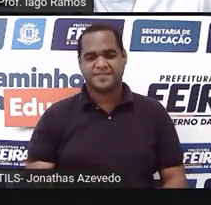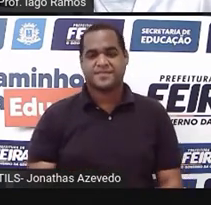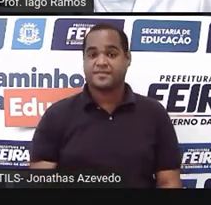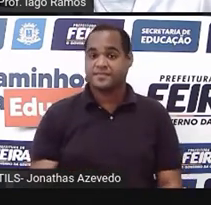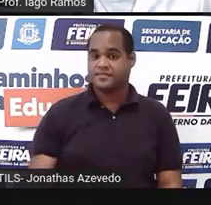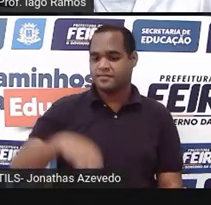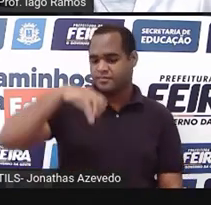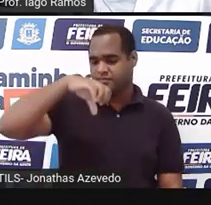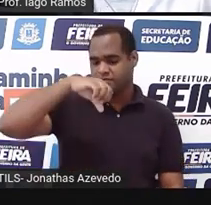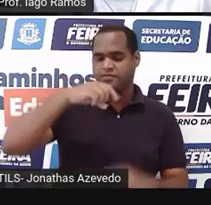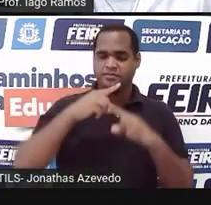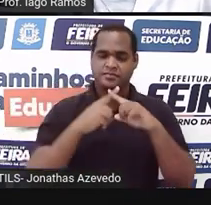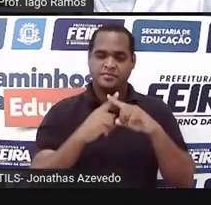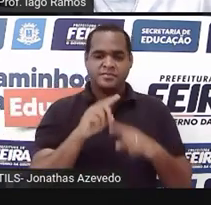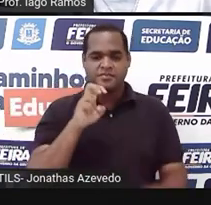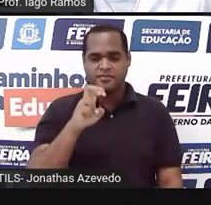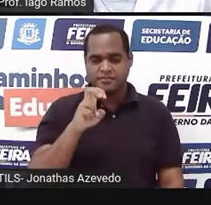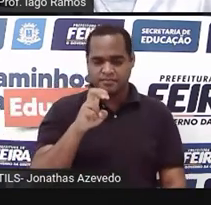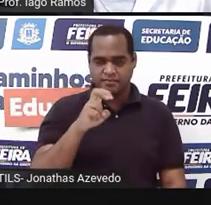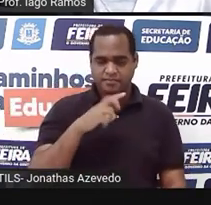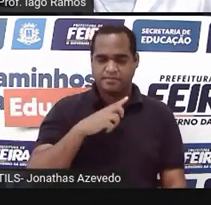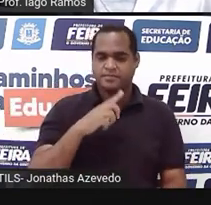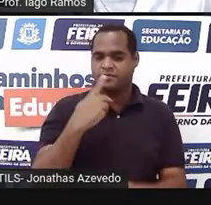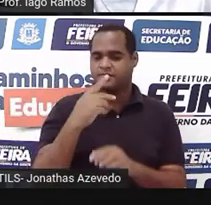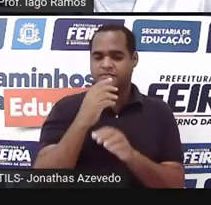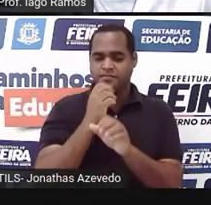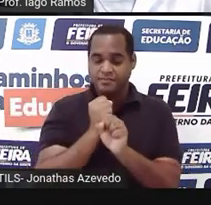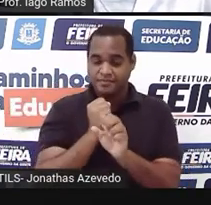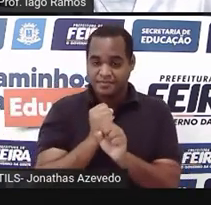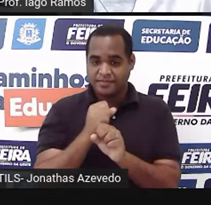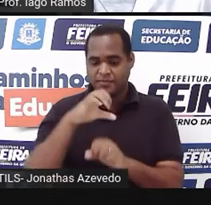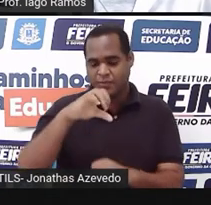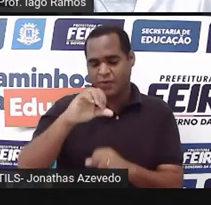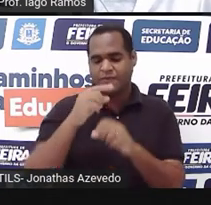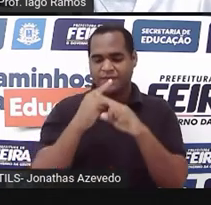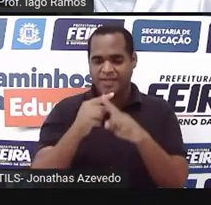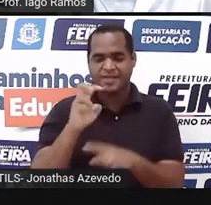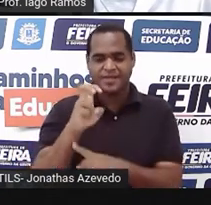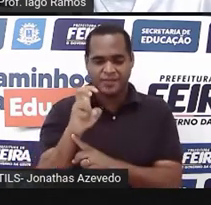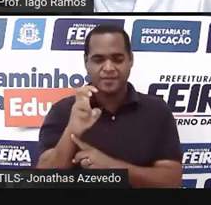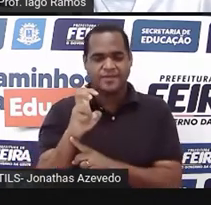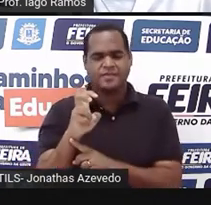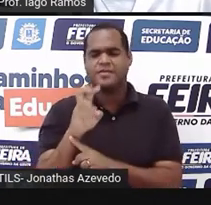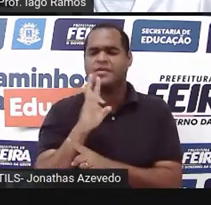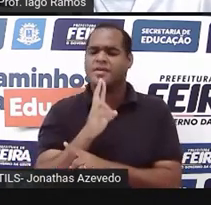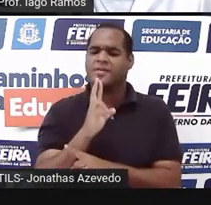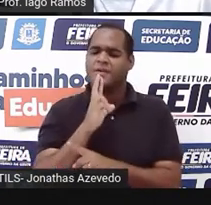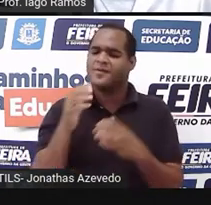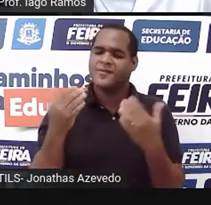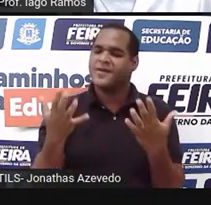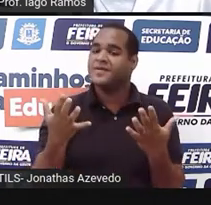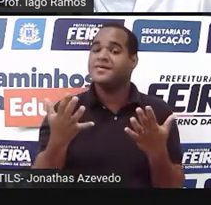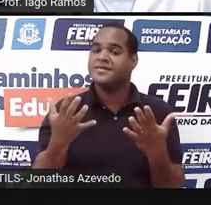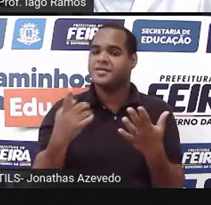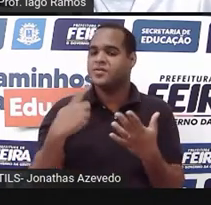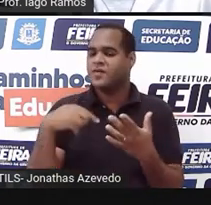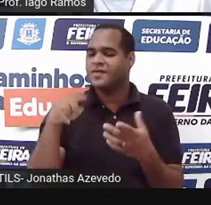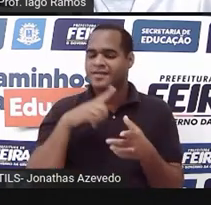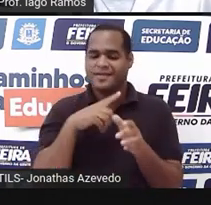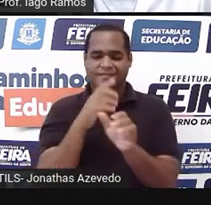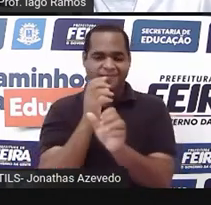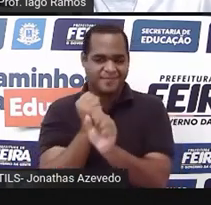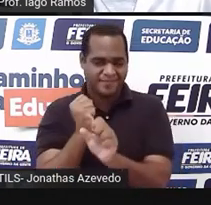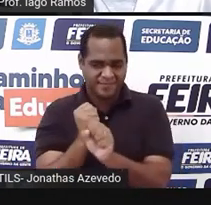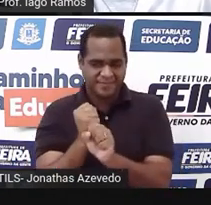19 X5 já faz essa continha ou até que dar nove vezes cinco e a gente já faz esse